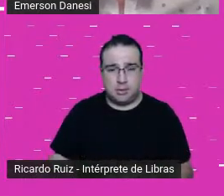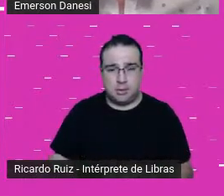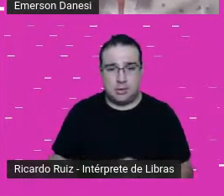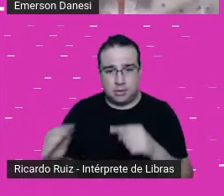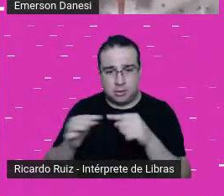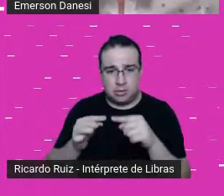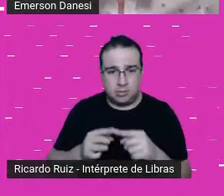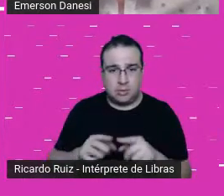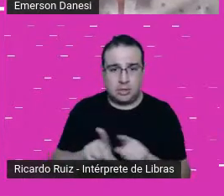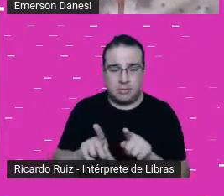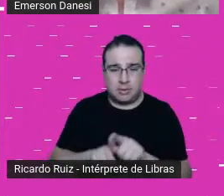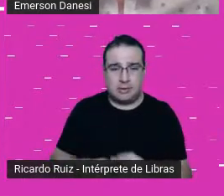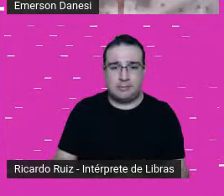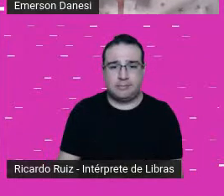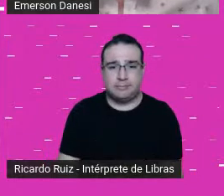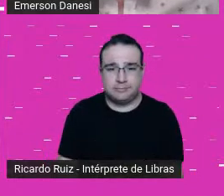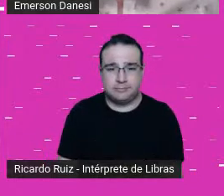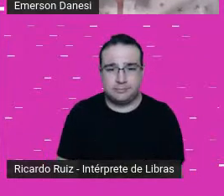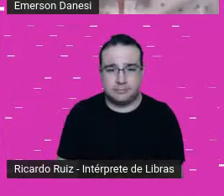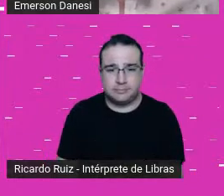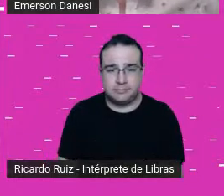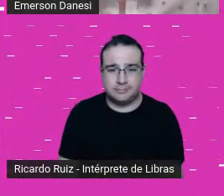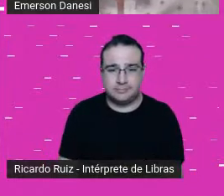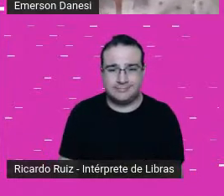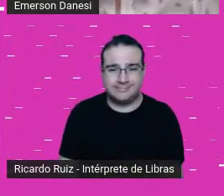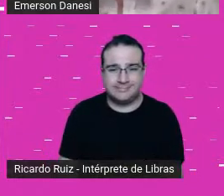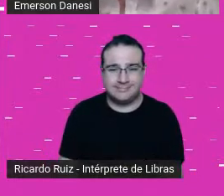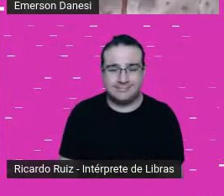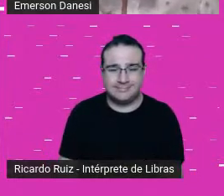preciso. Então é isso.